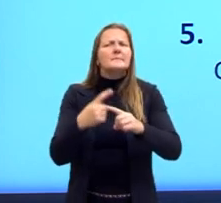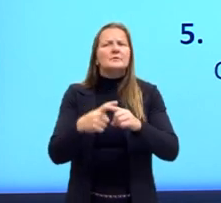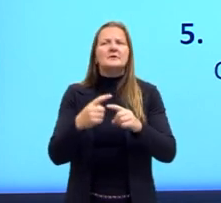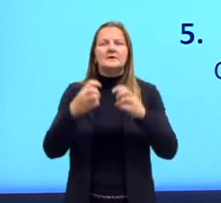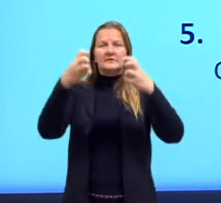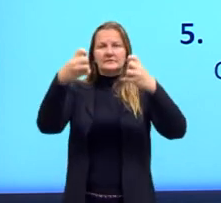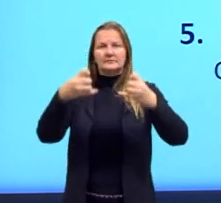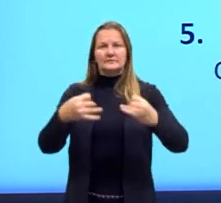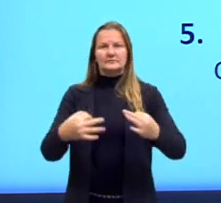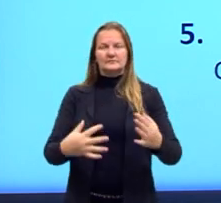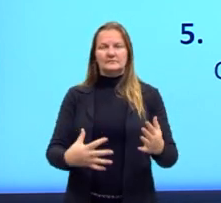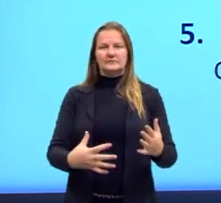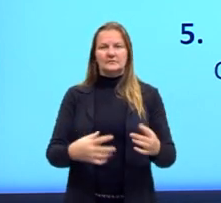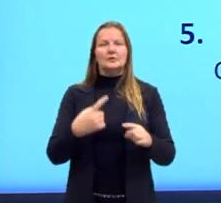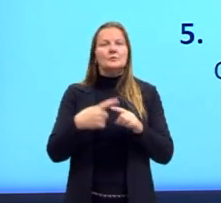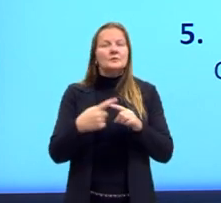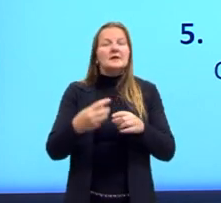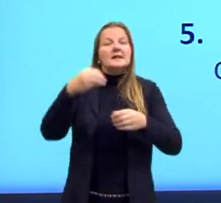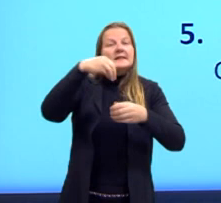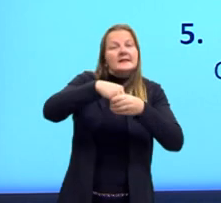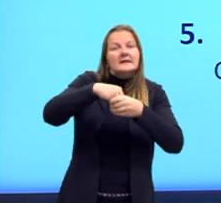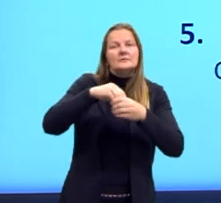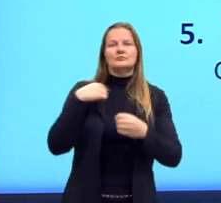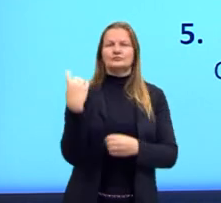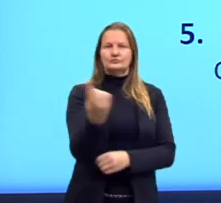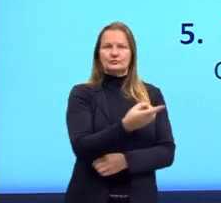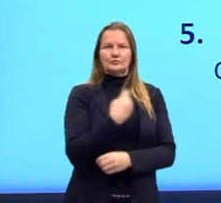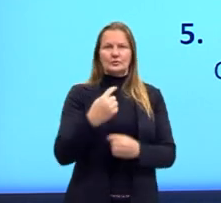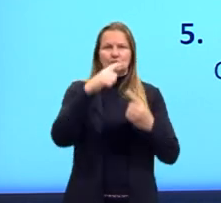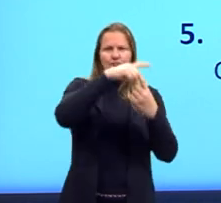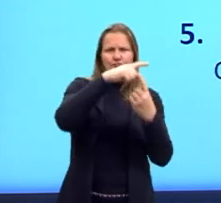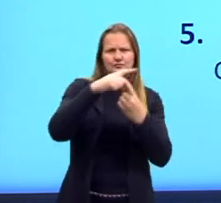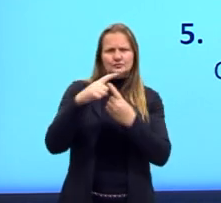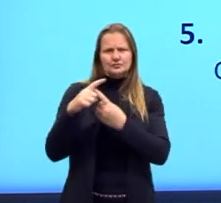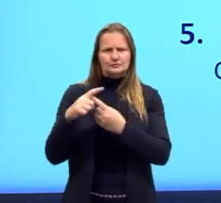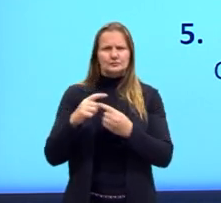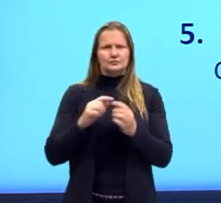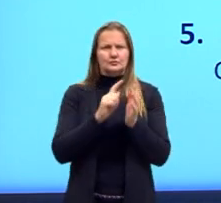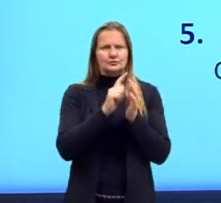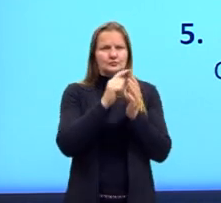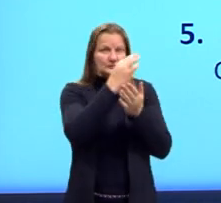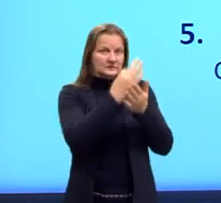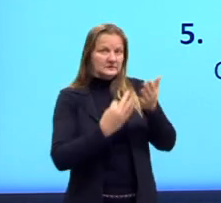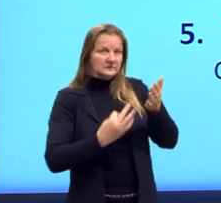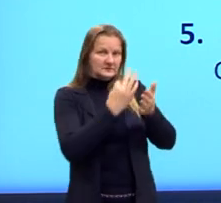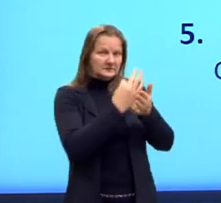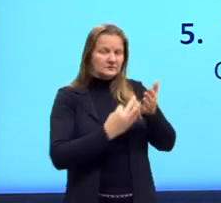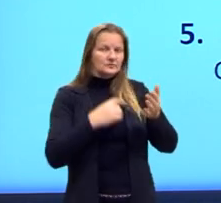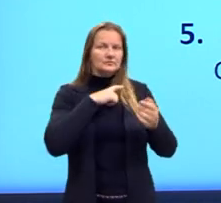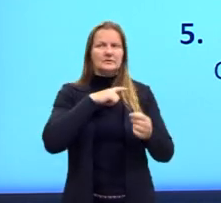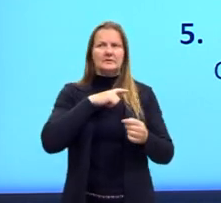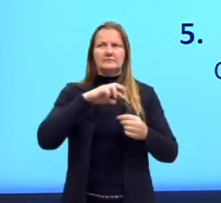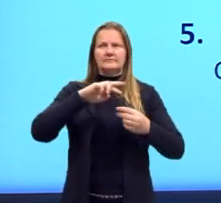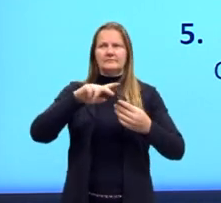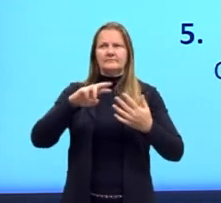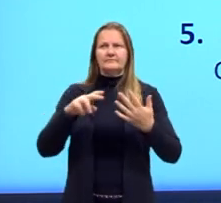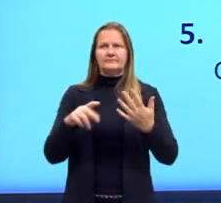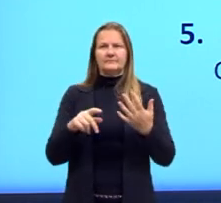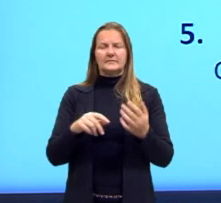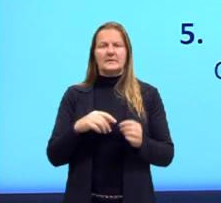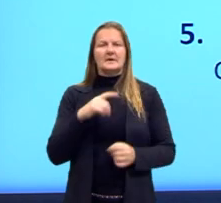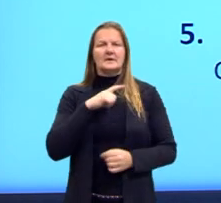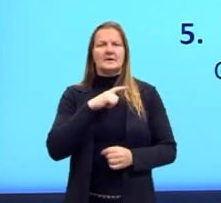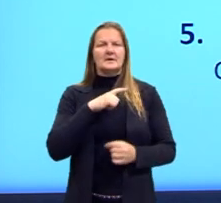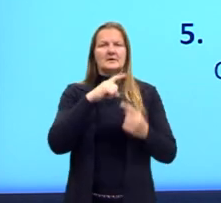trouxe isso tá porque dentro das nossas tipologias textuais a gente tem na